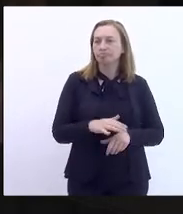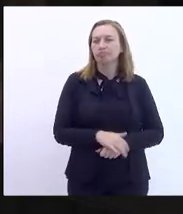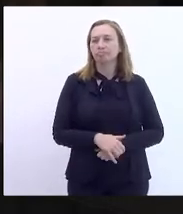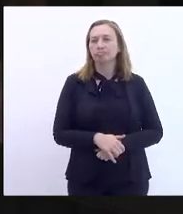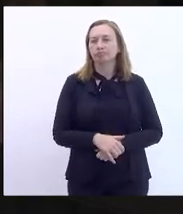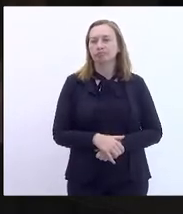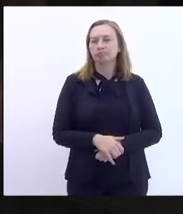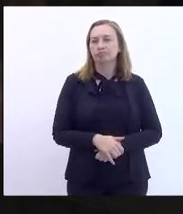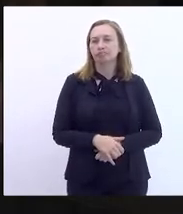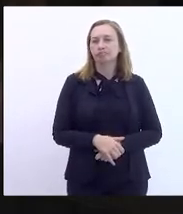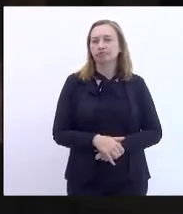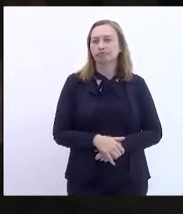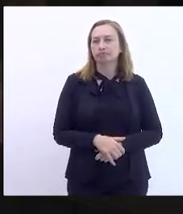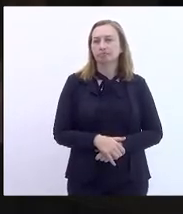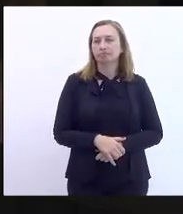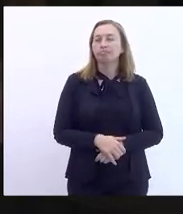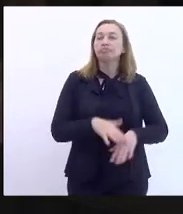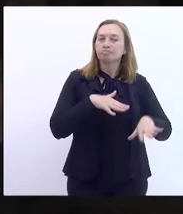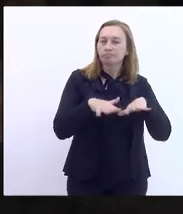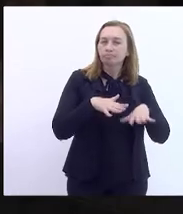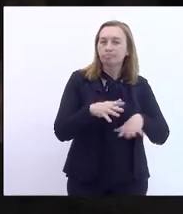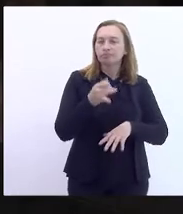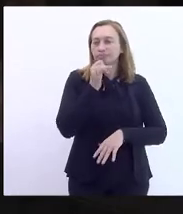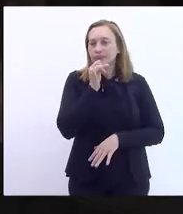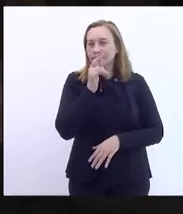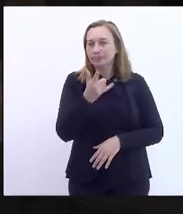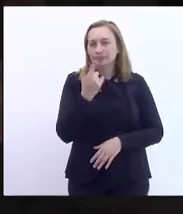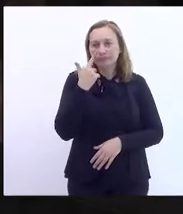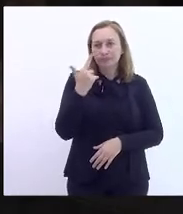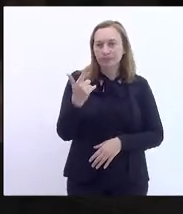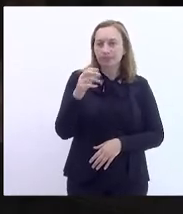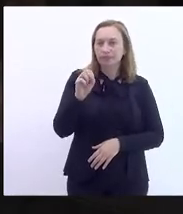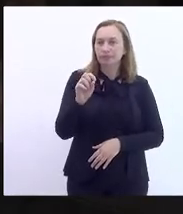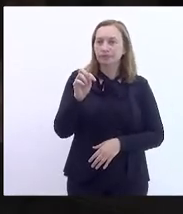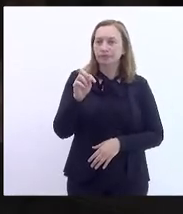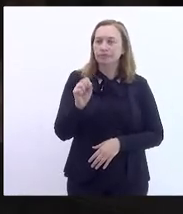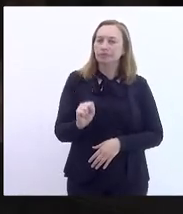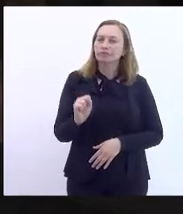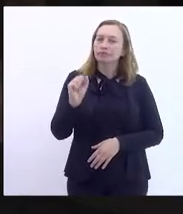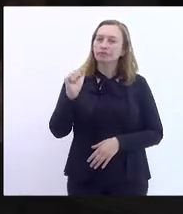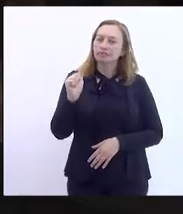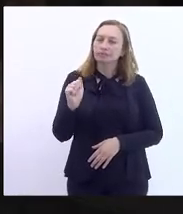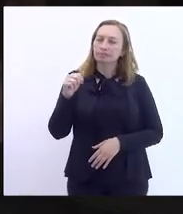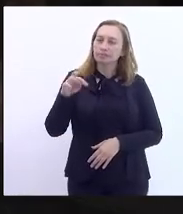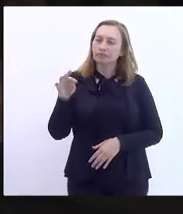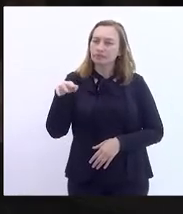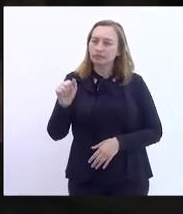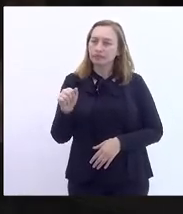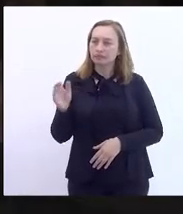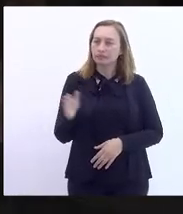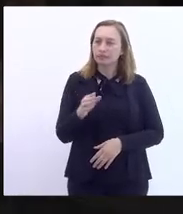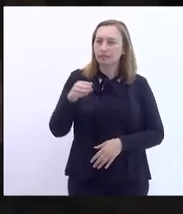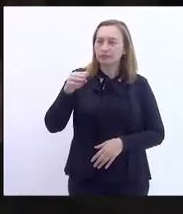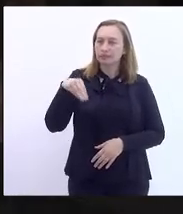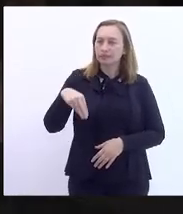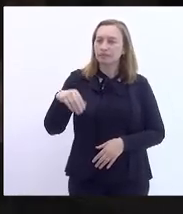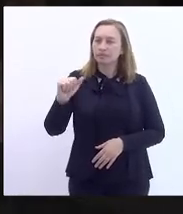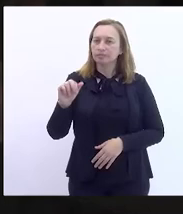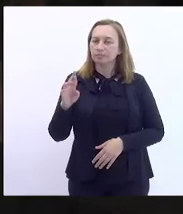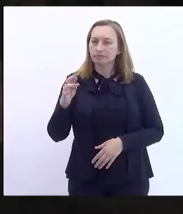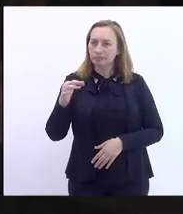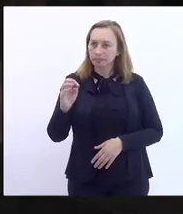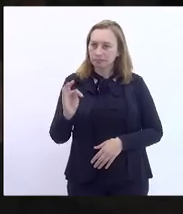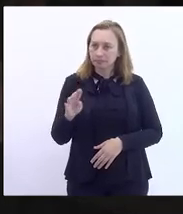é como os movimentos por exemplo que a gente vê no Santa Marta e tá marca aqui faz esse debate há muito tempo Zé Amaro também